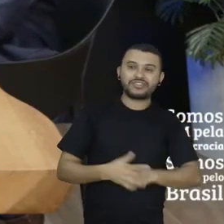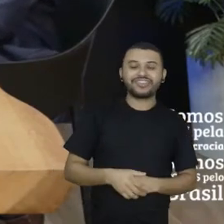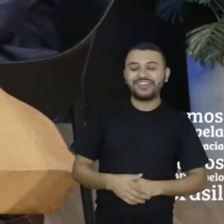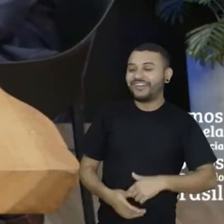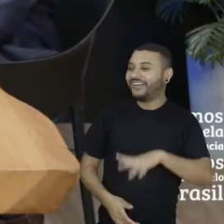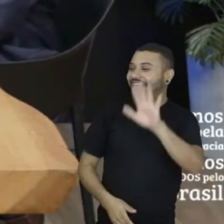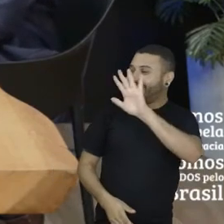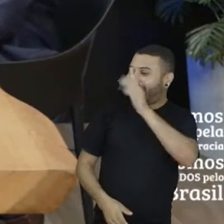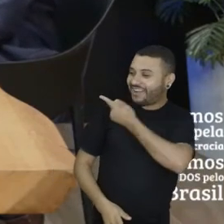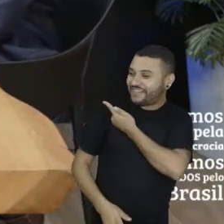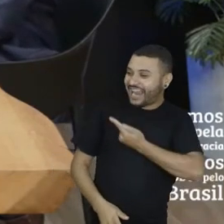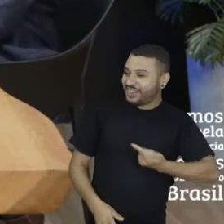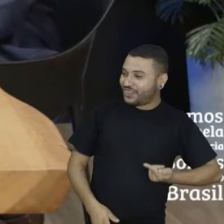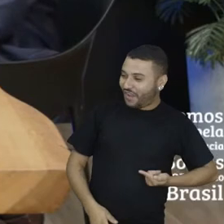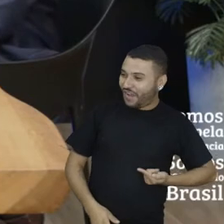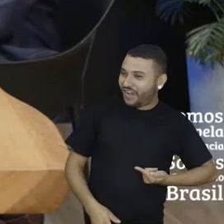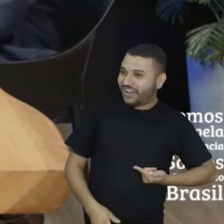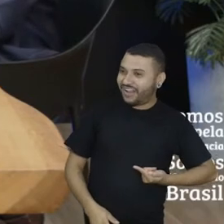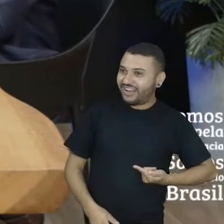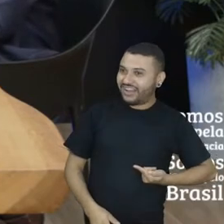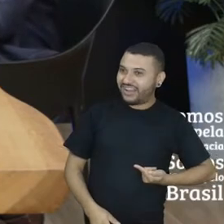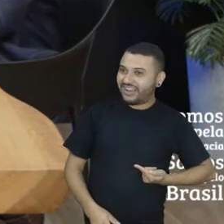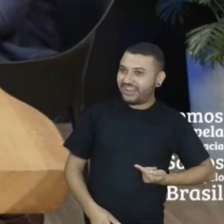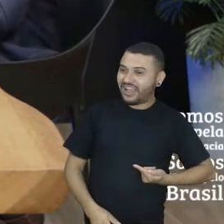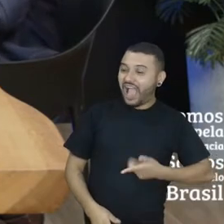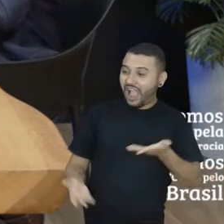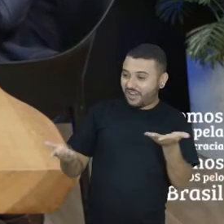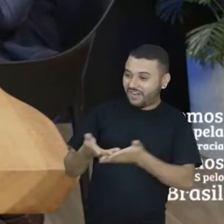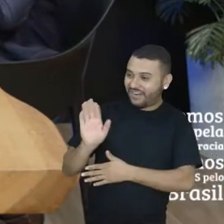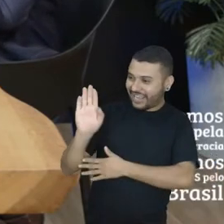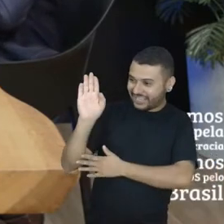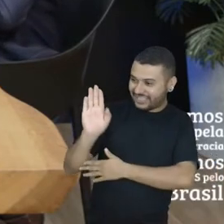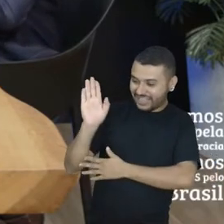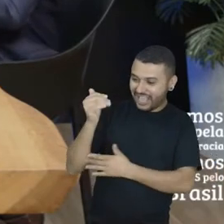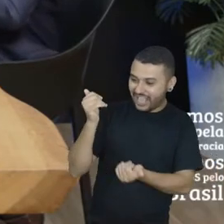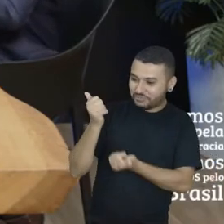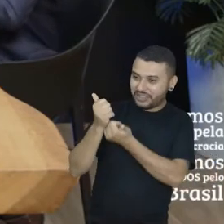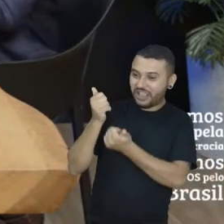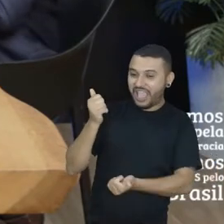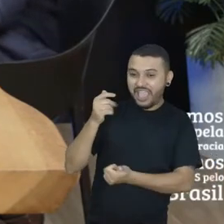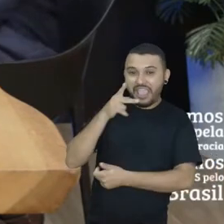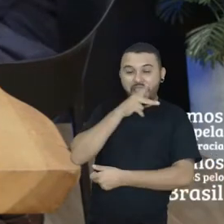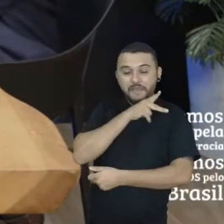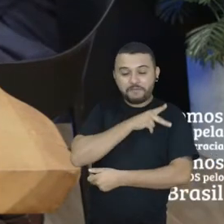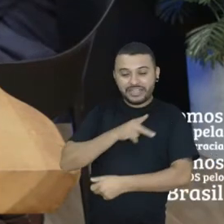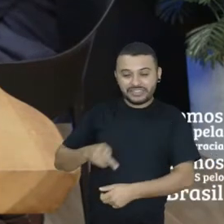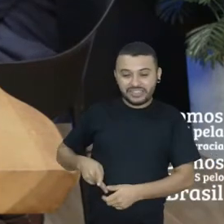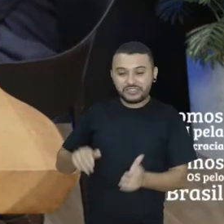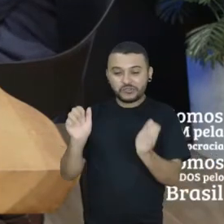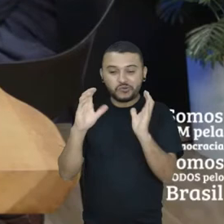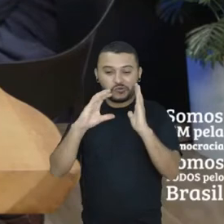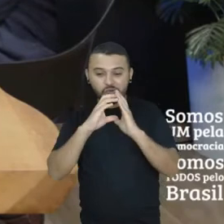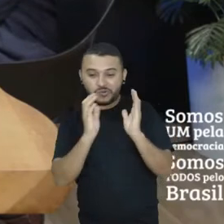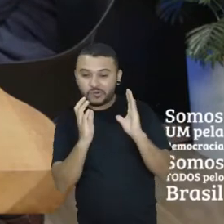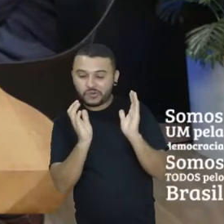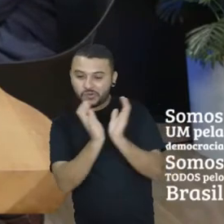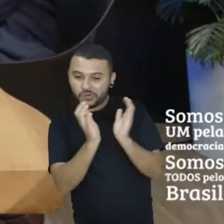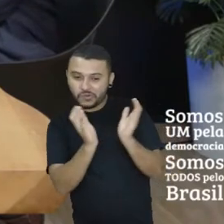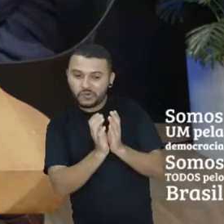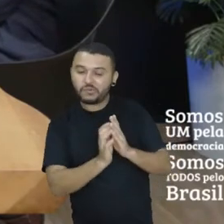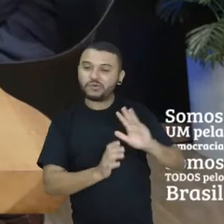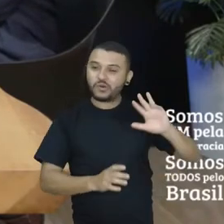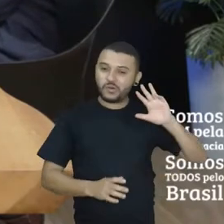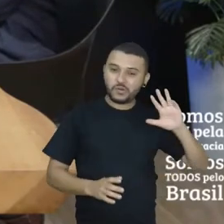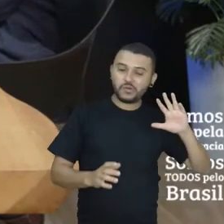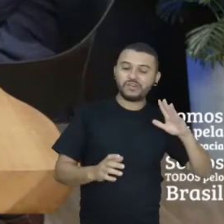Governador, o senhor na condição de candidato a vice-presidente da chapa com o ex-presidente Lula, sabe da importância